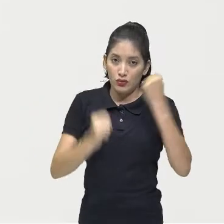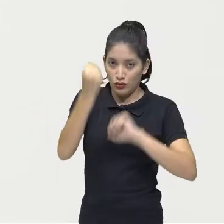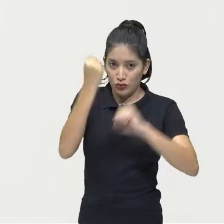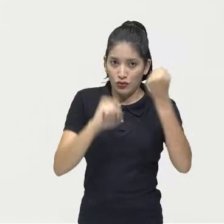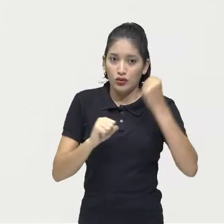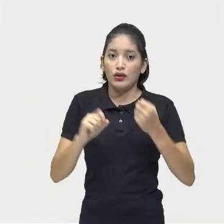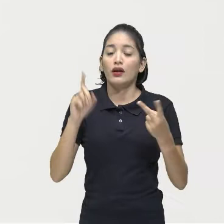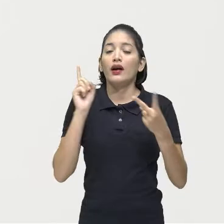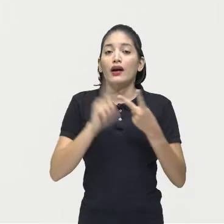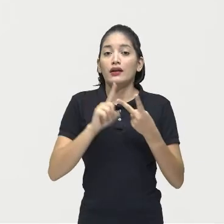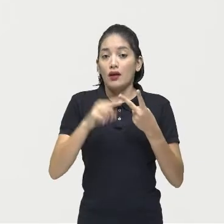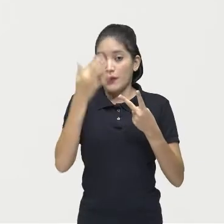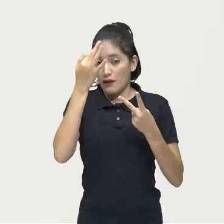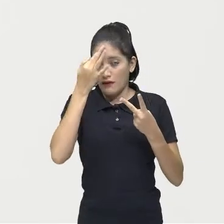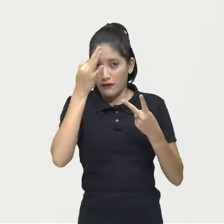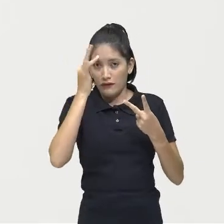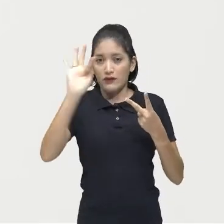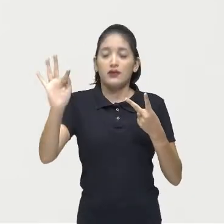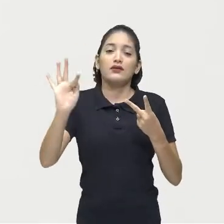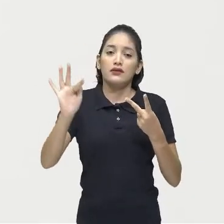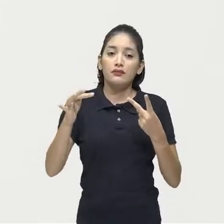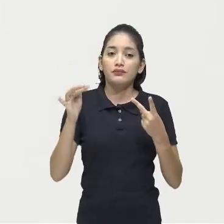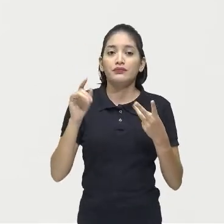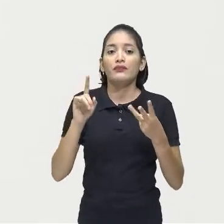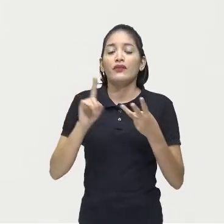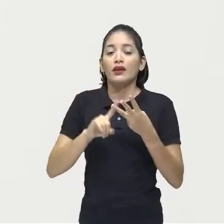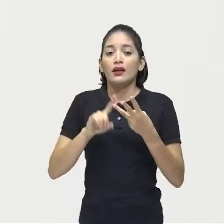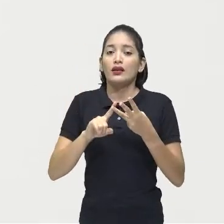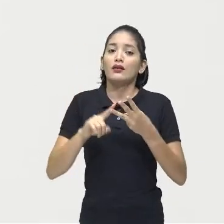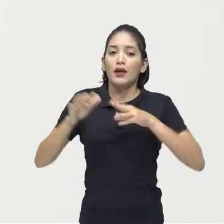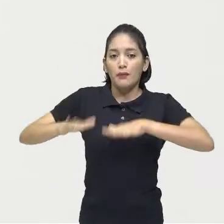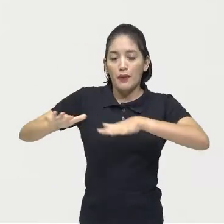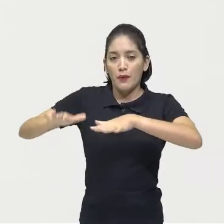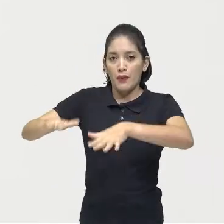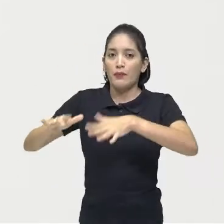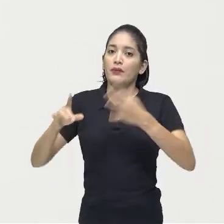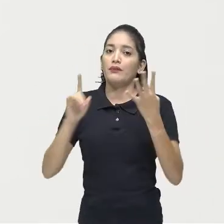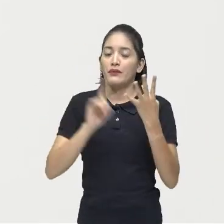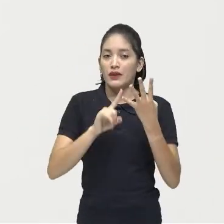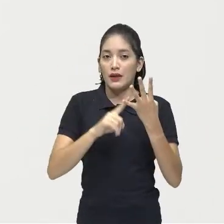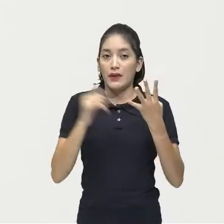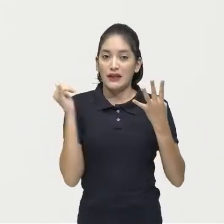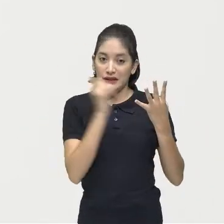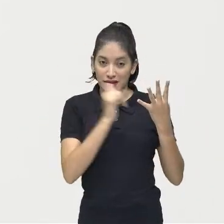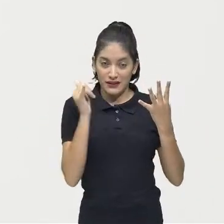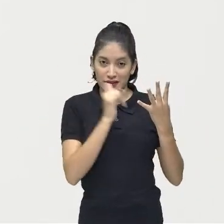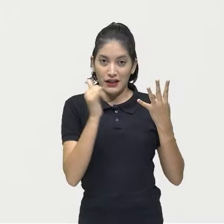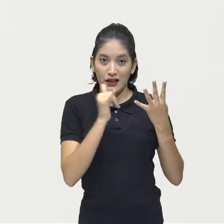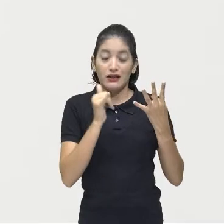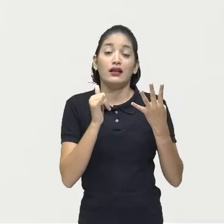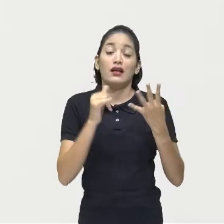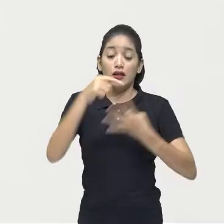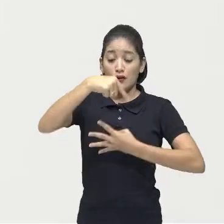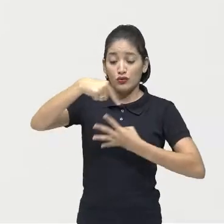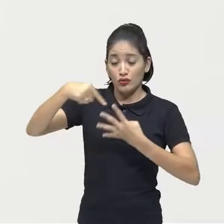Temos também o destaque para a França e aqui Reino Unido e também a Itália, né, que vão